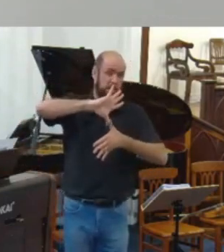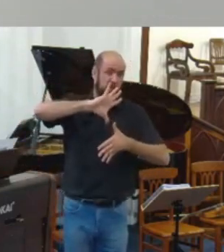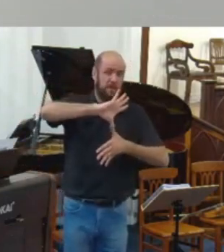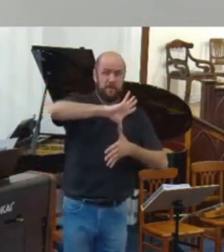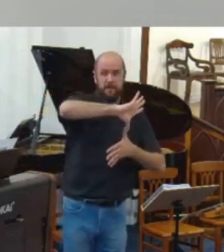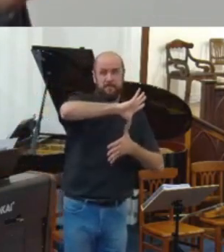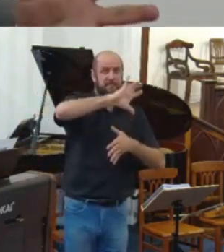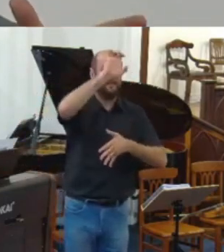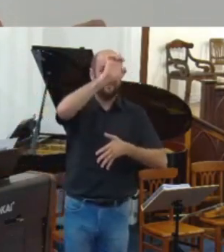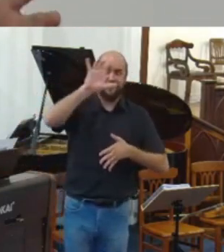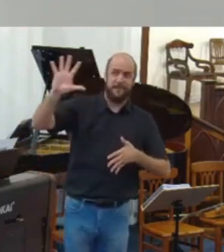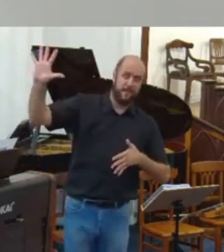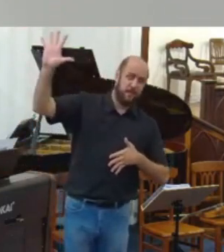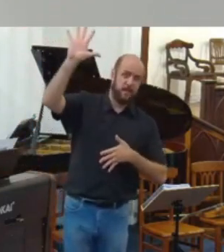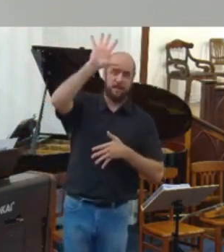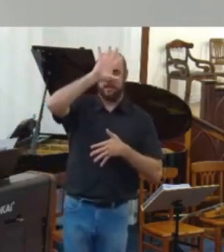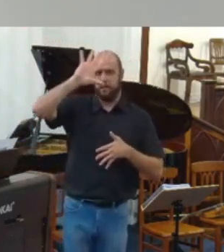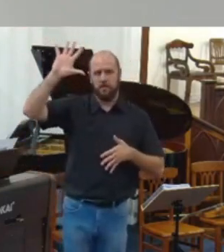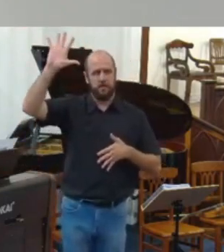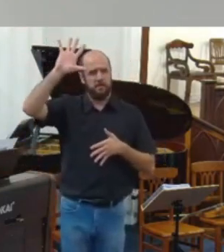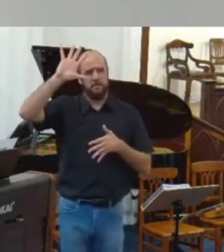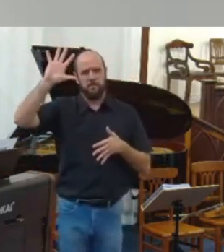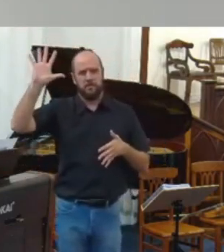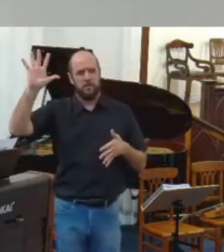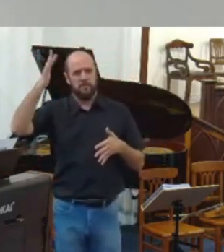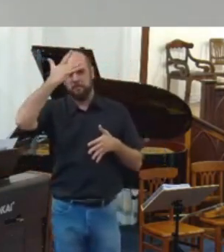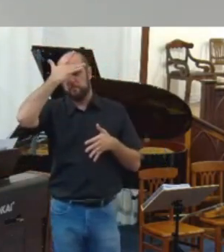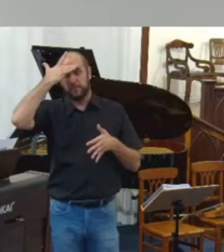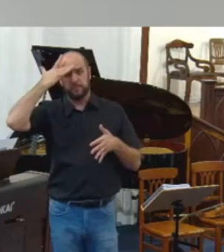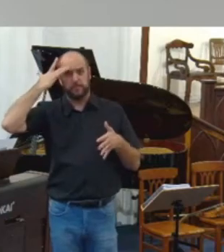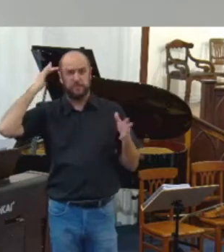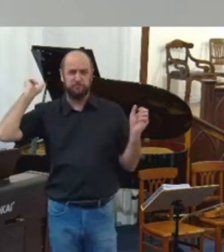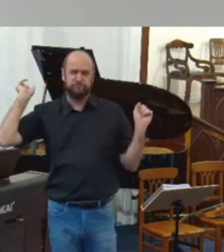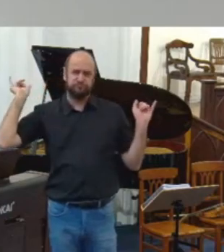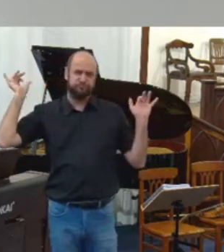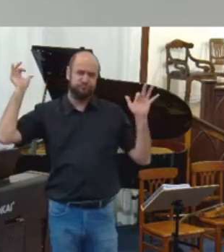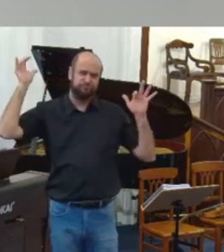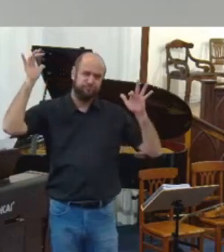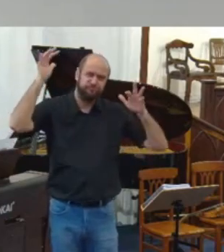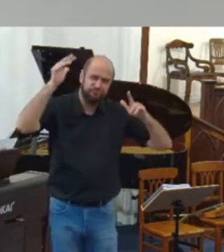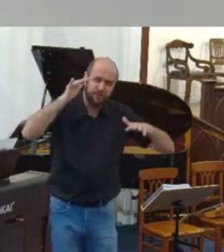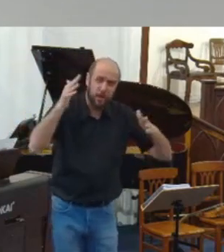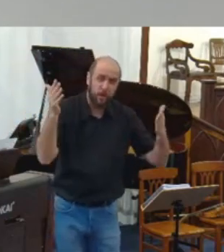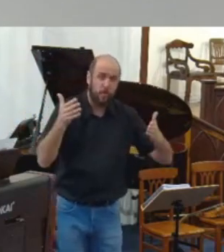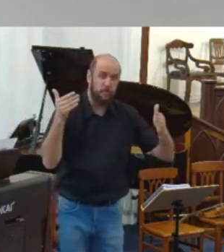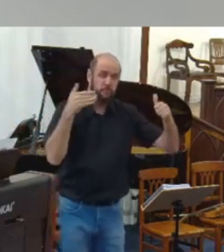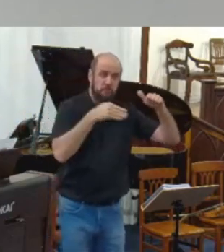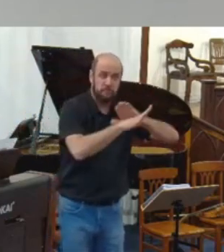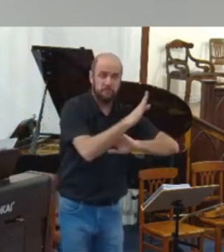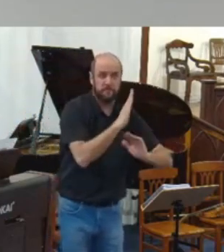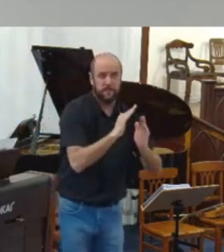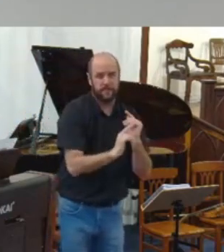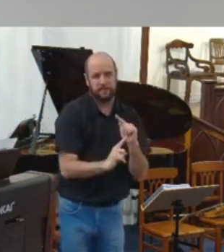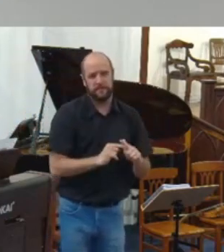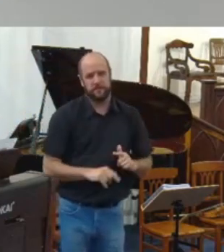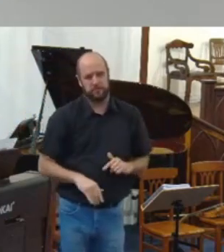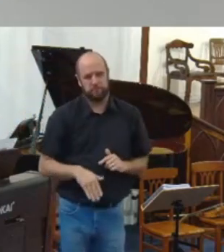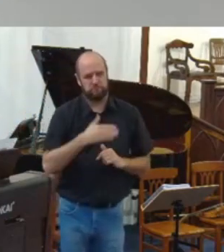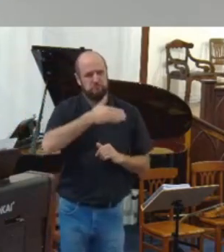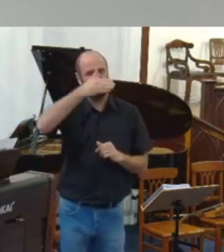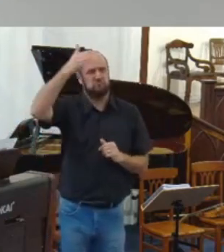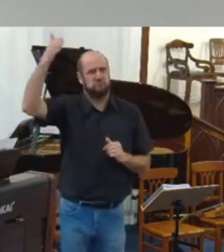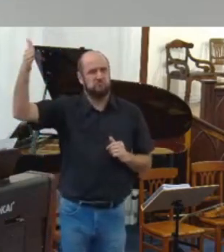na Europa inteira, um número muito grande de pessoas hoje está nas igrejas. Mas